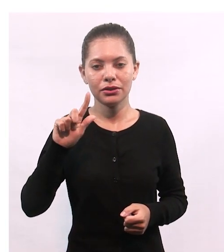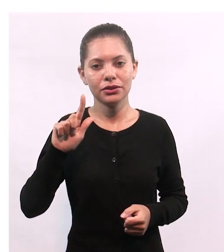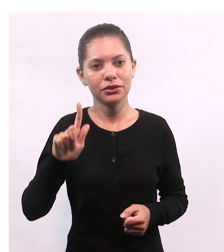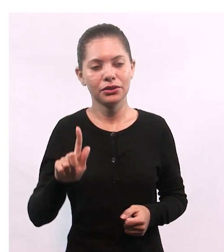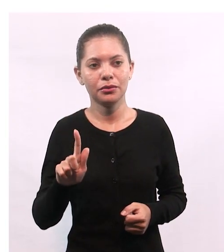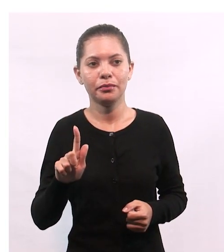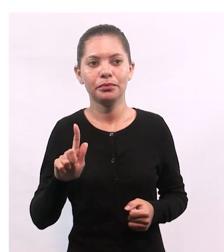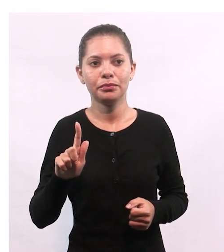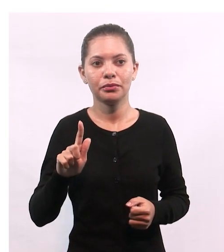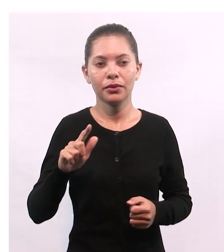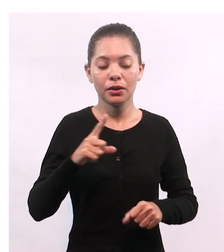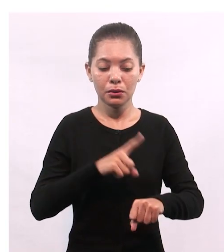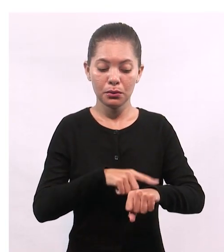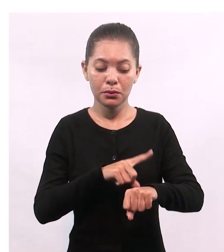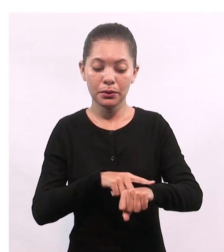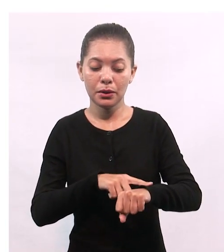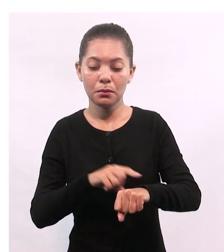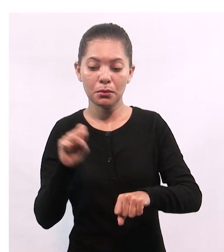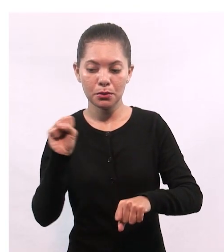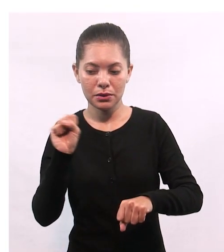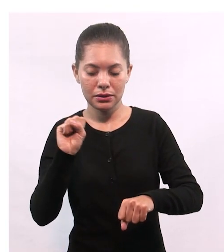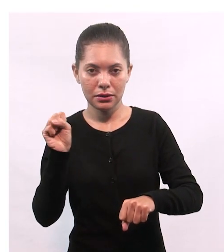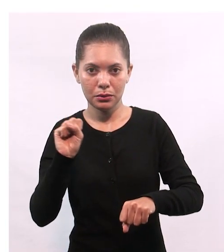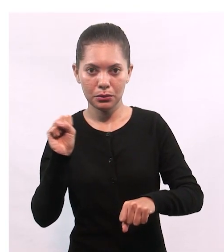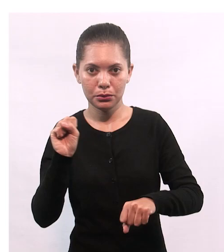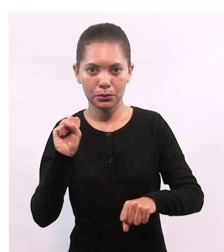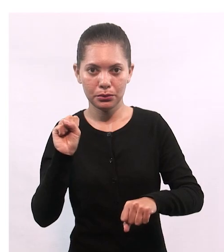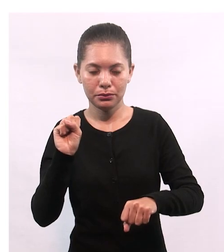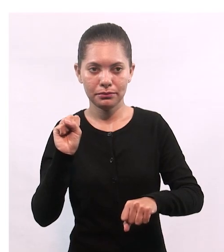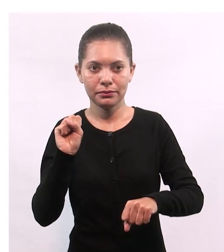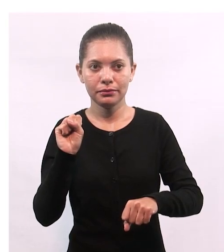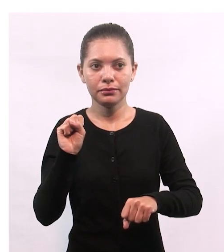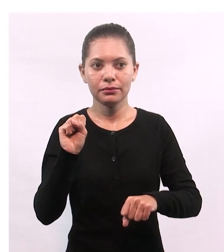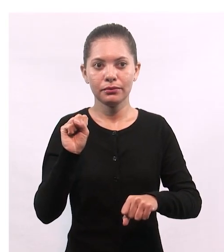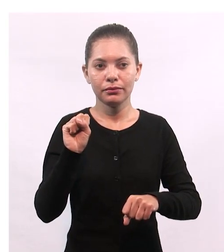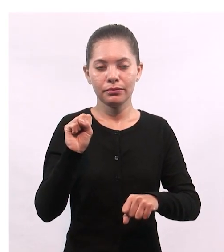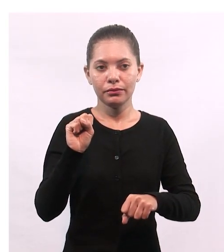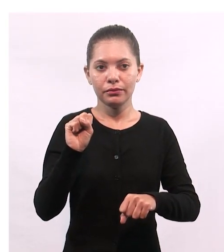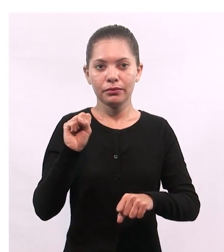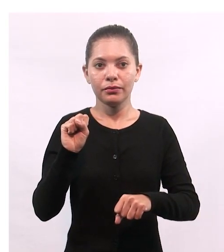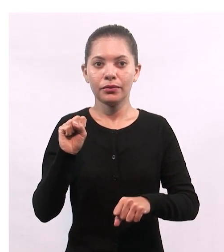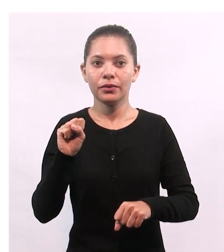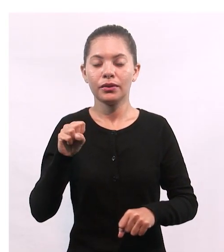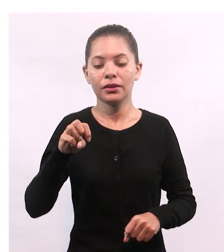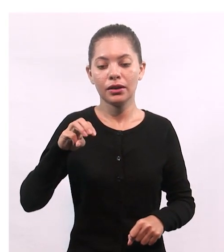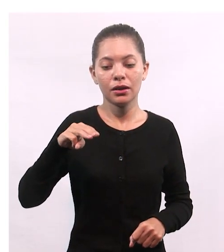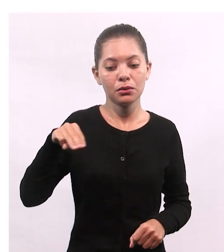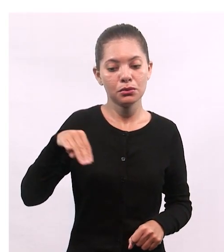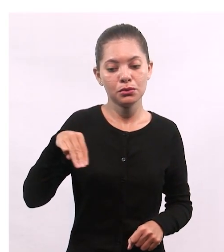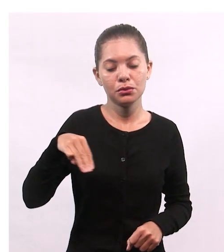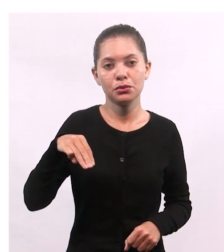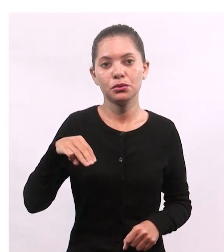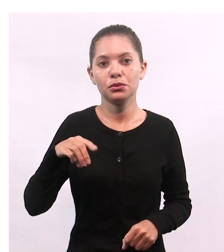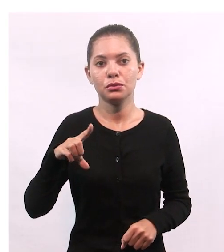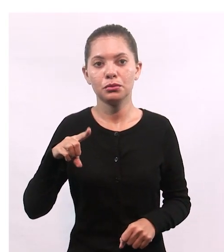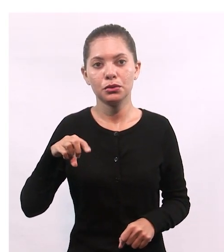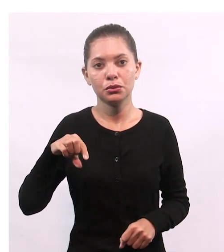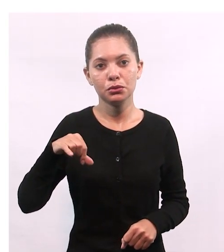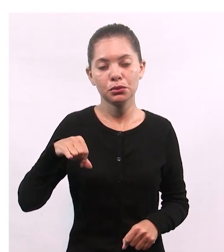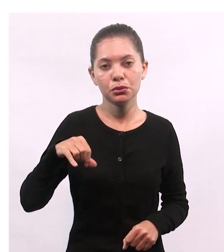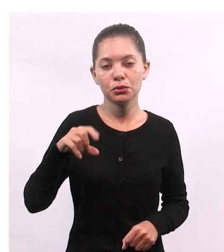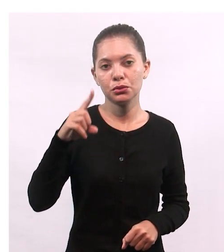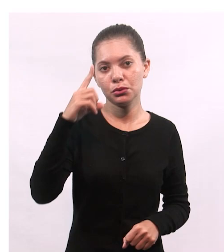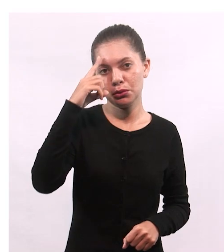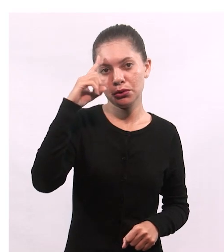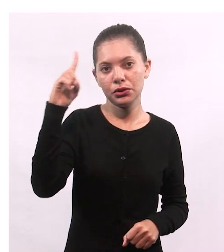padrão de medida é o segundo, e aí a gente tem os múltiplos de segundo, que são os minutos, as horas,